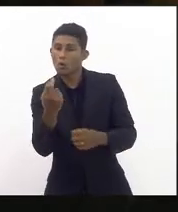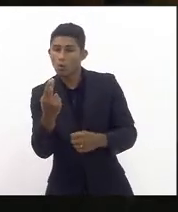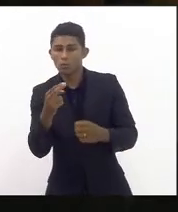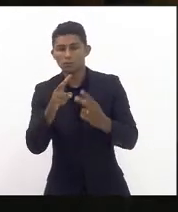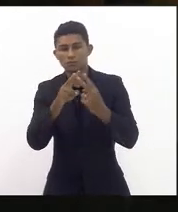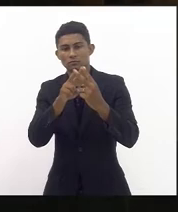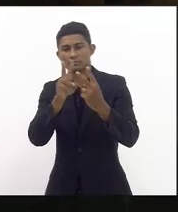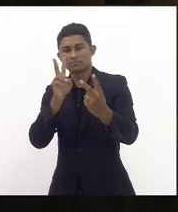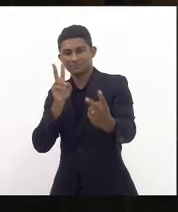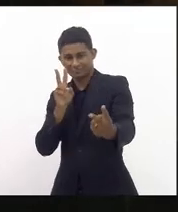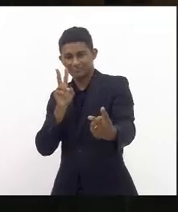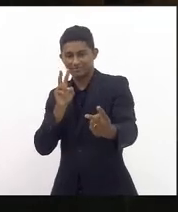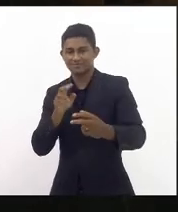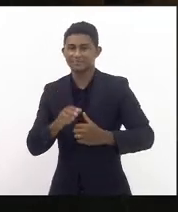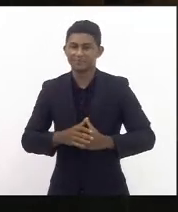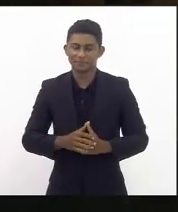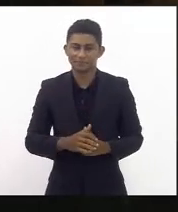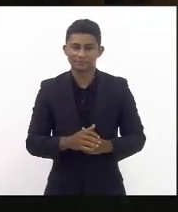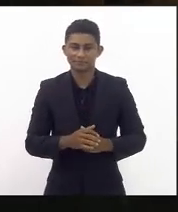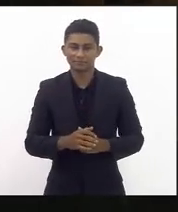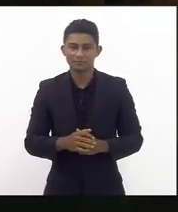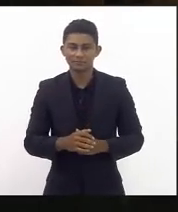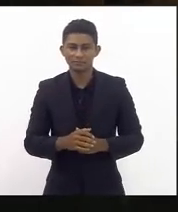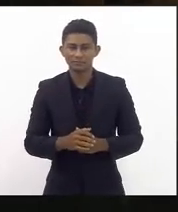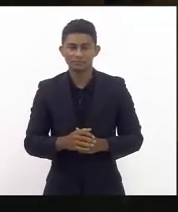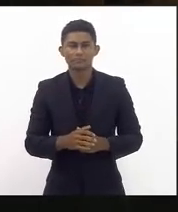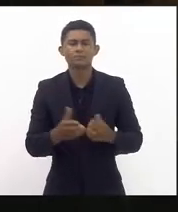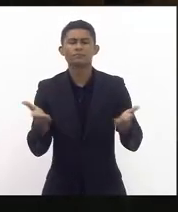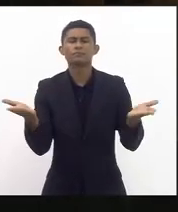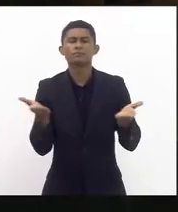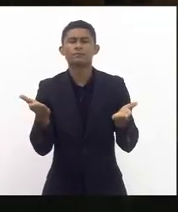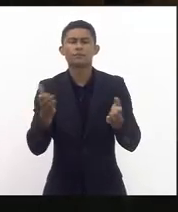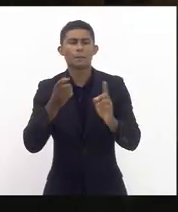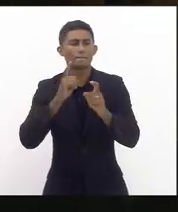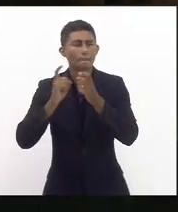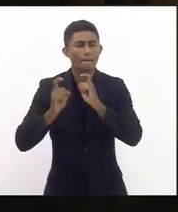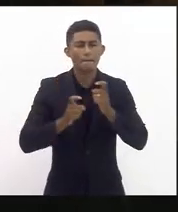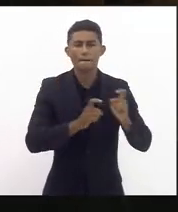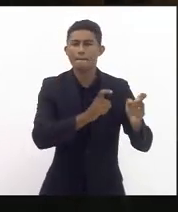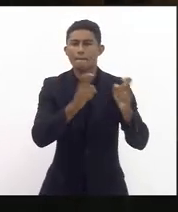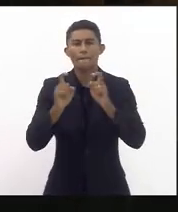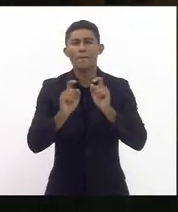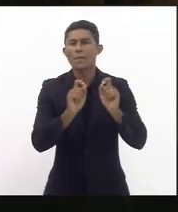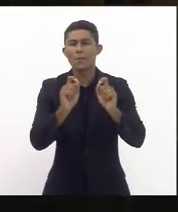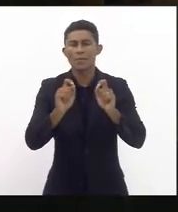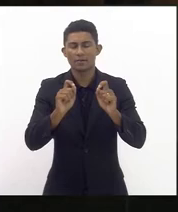forma remota. Vamos discutir